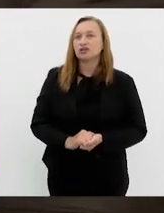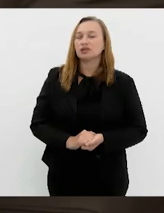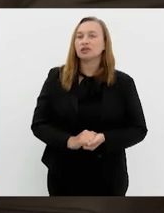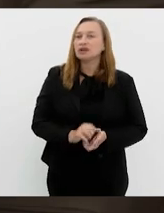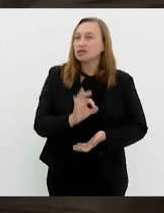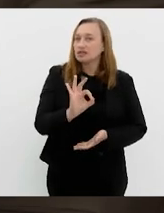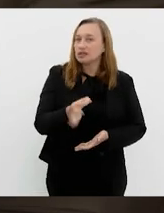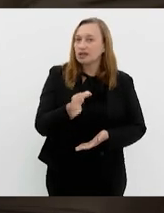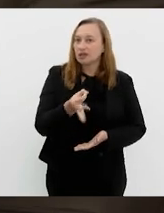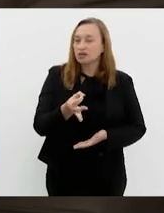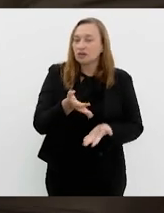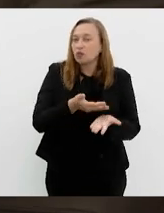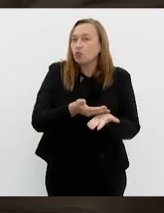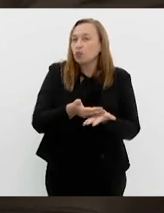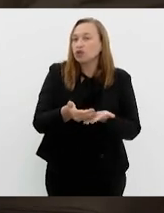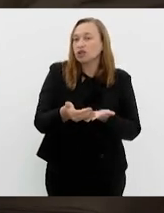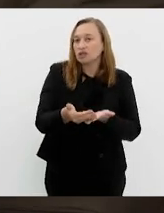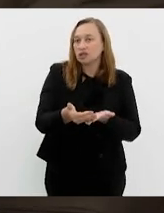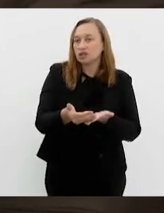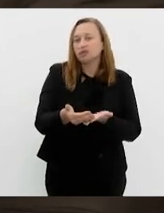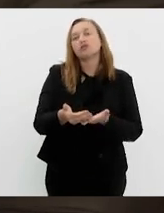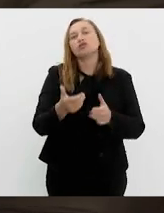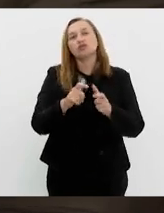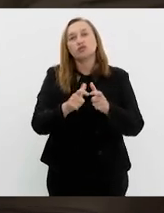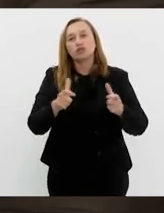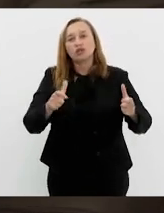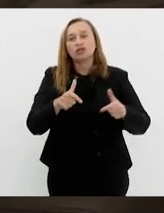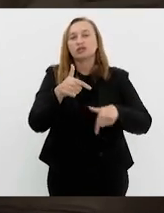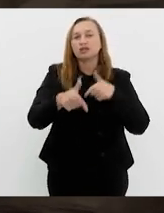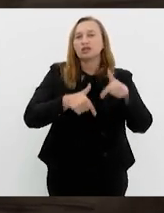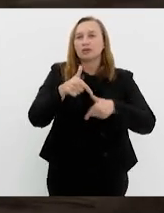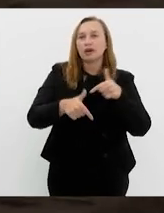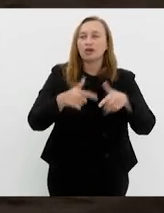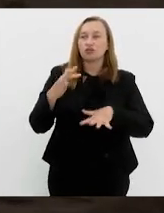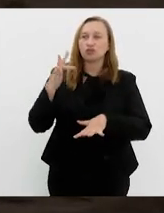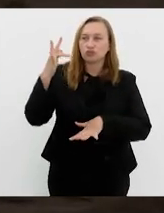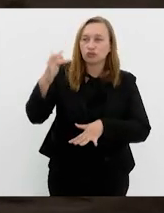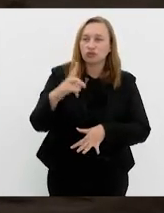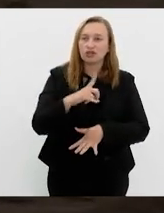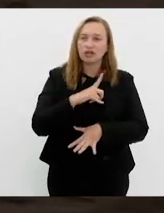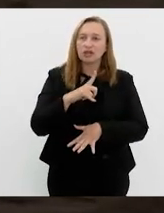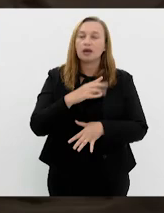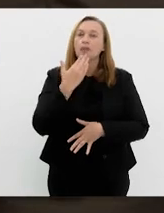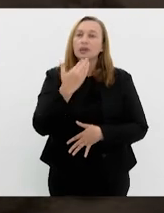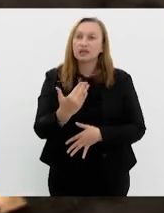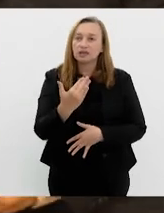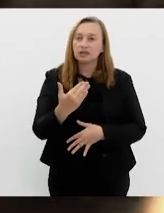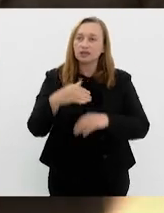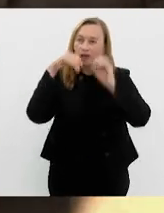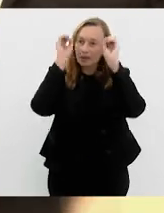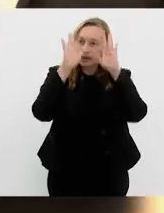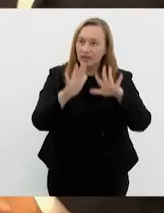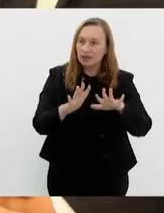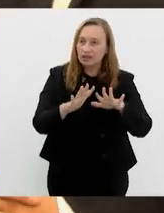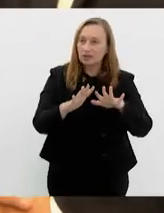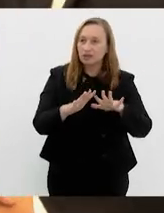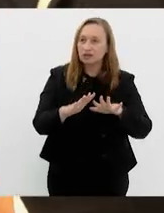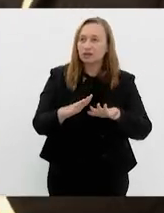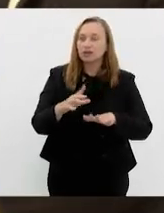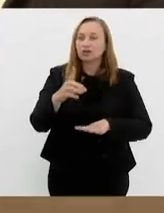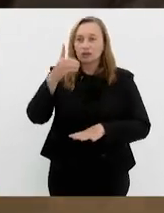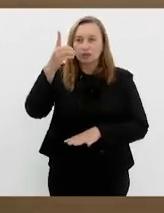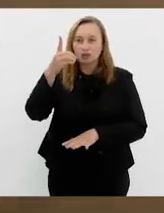este é só o começo de um grande trabalho que teremos pela frente e pedimos então a bênção do Don an às atividades